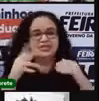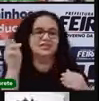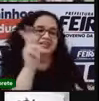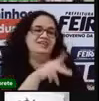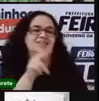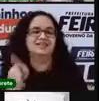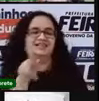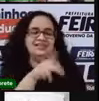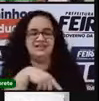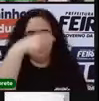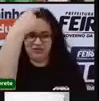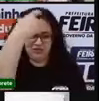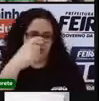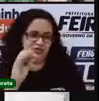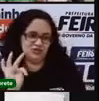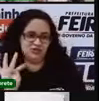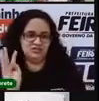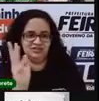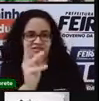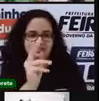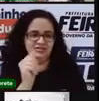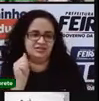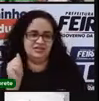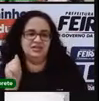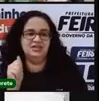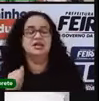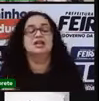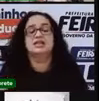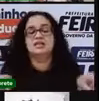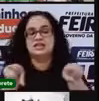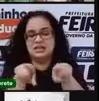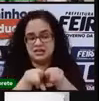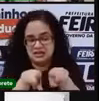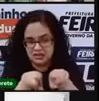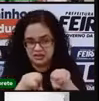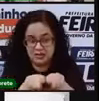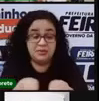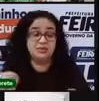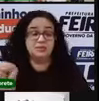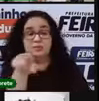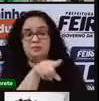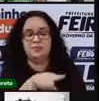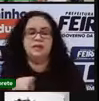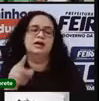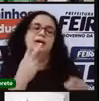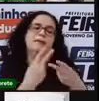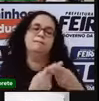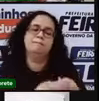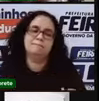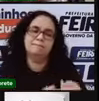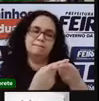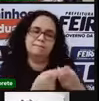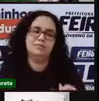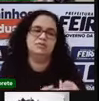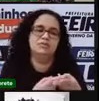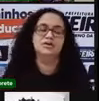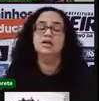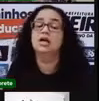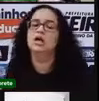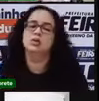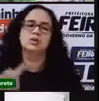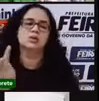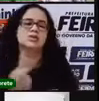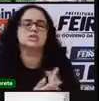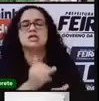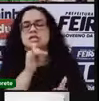super inteira, tá bom? Peço também que vocês tenham paciência quando isso acontecer,